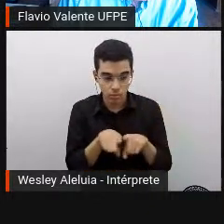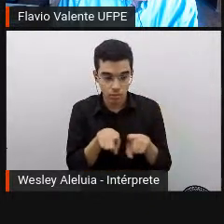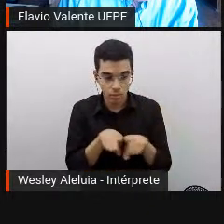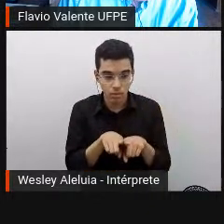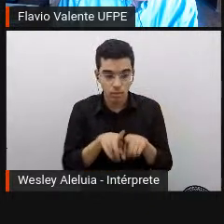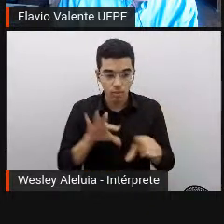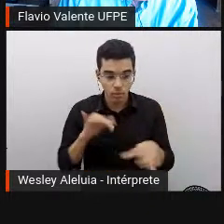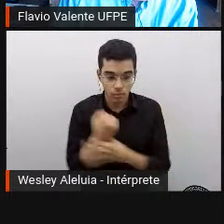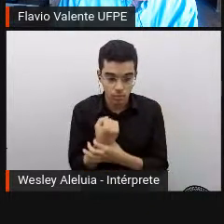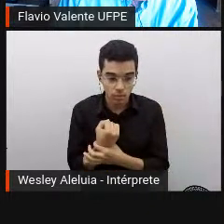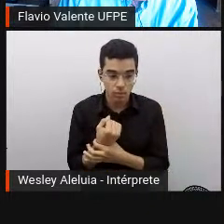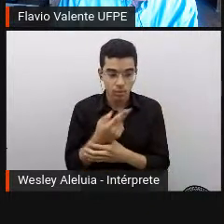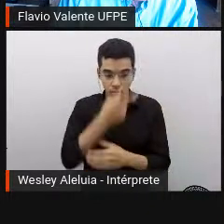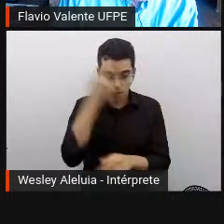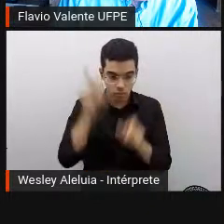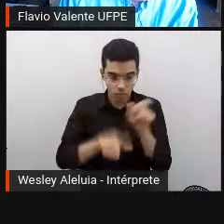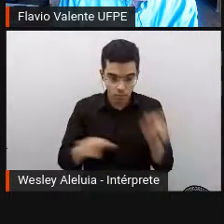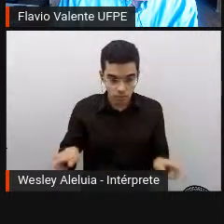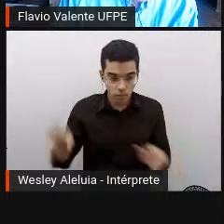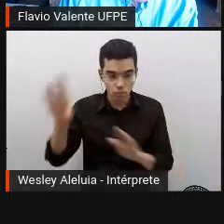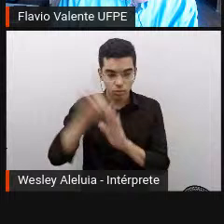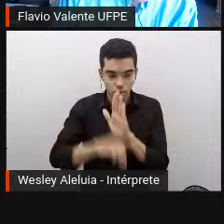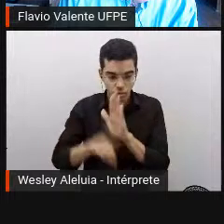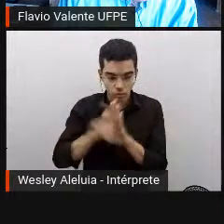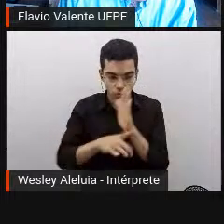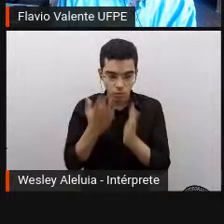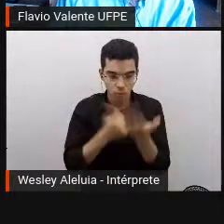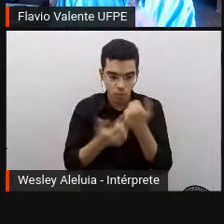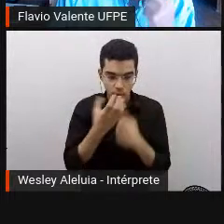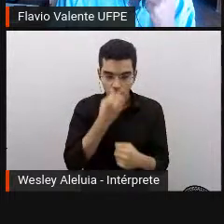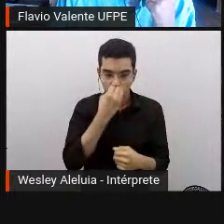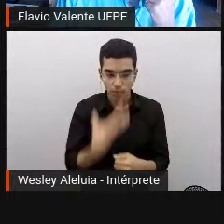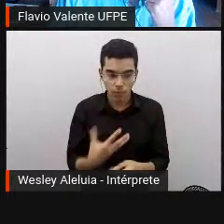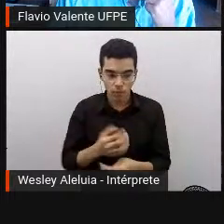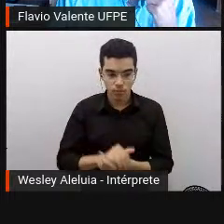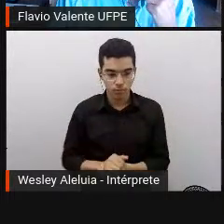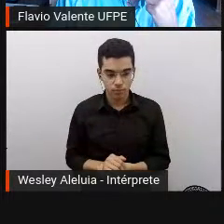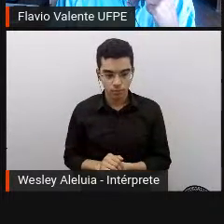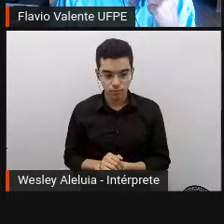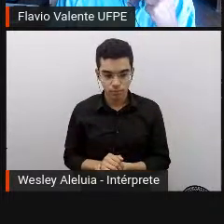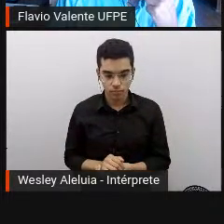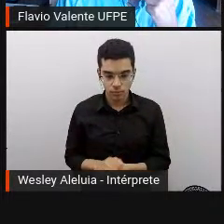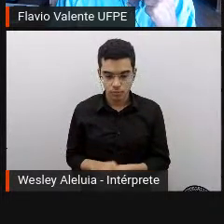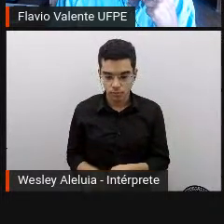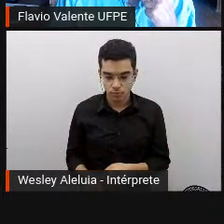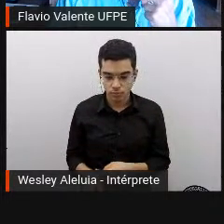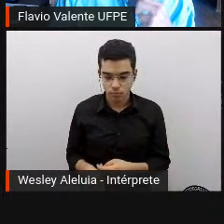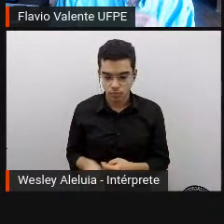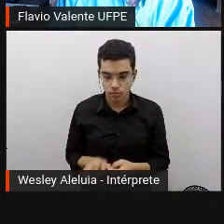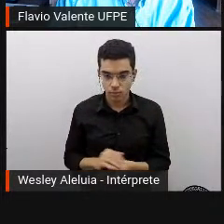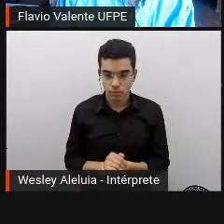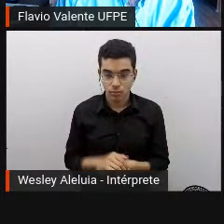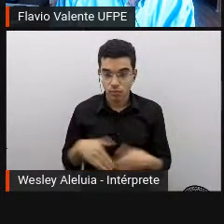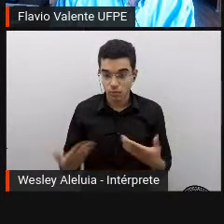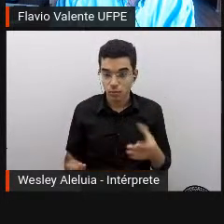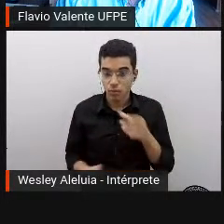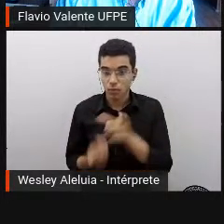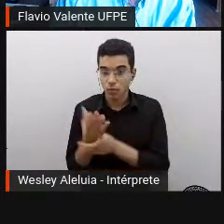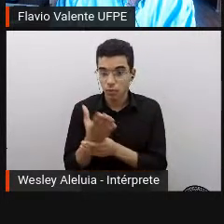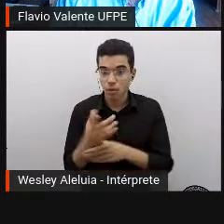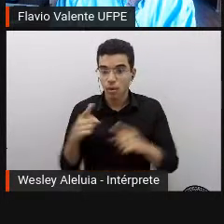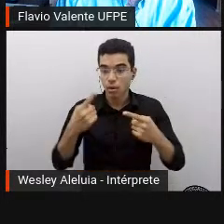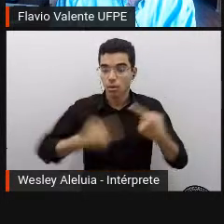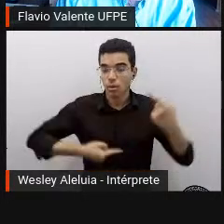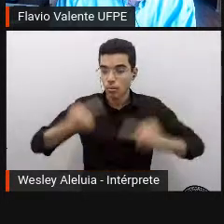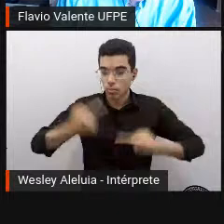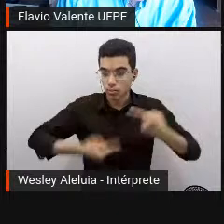garantir o direito humano à alimentação e nutrição adequadas. E aí, em paralelo a isso, foi instituída a Política e o Plano Nacional de Segurança Alimentar